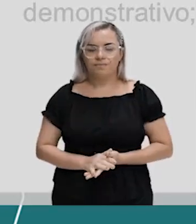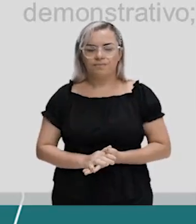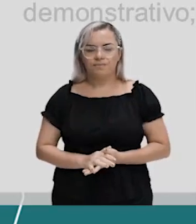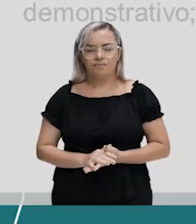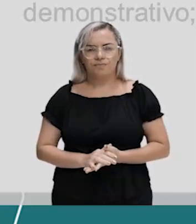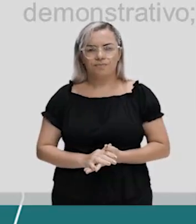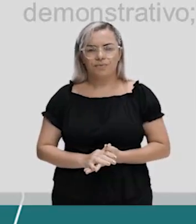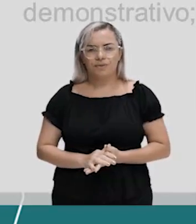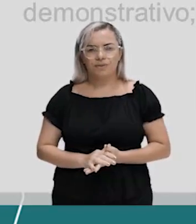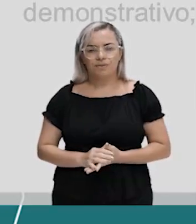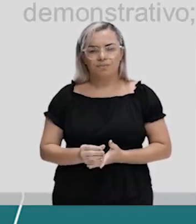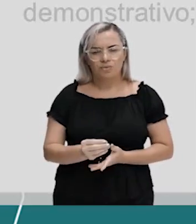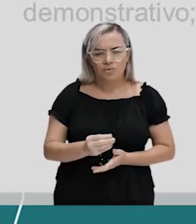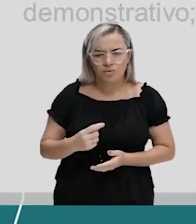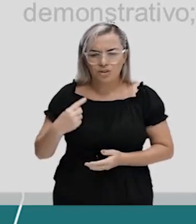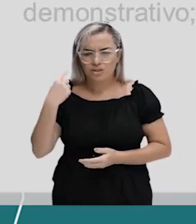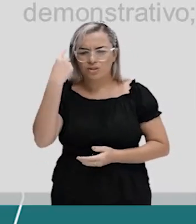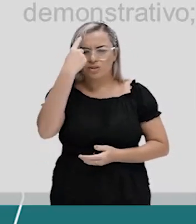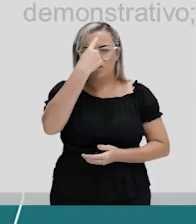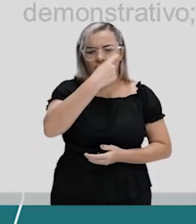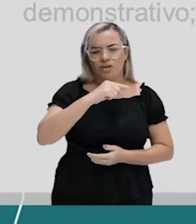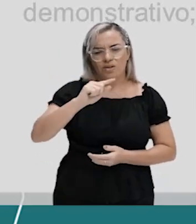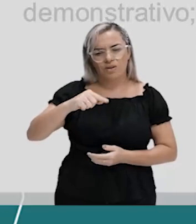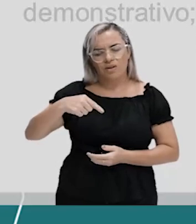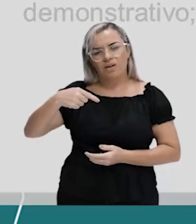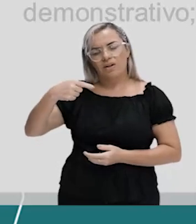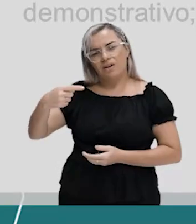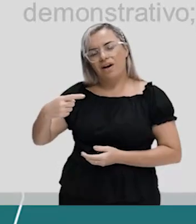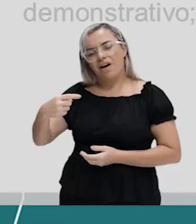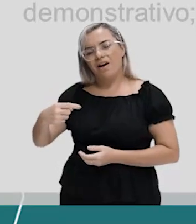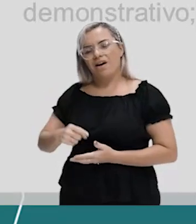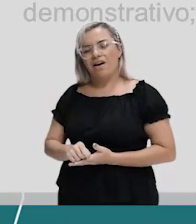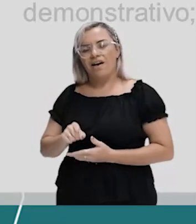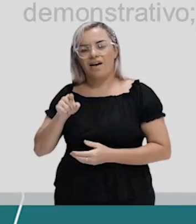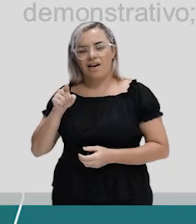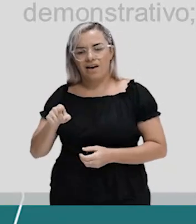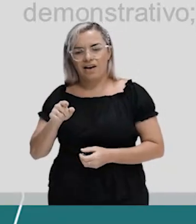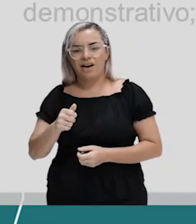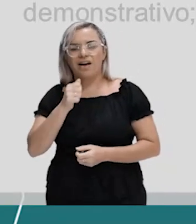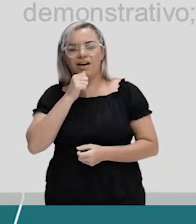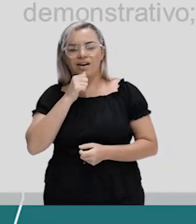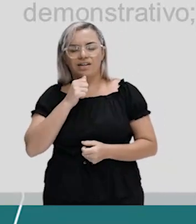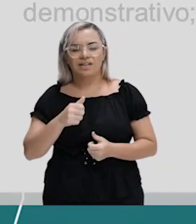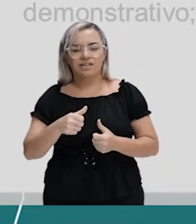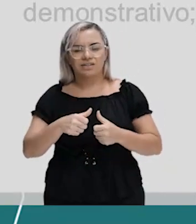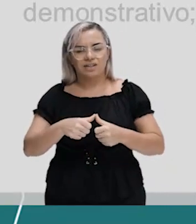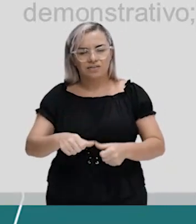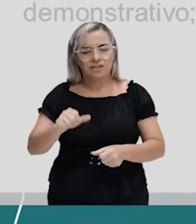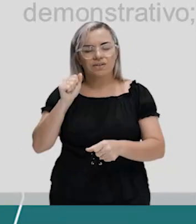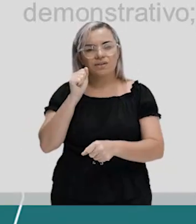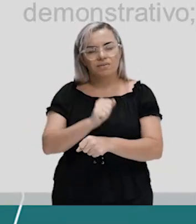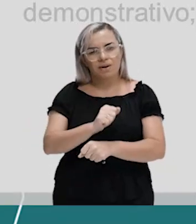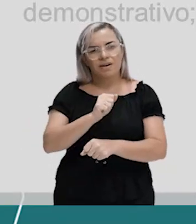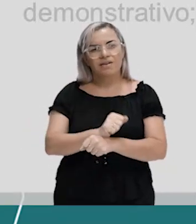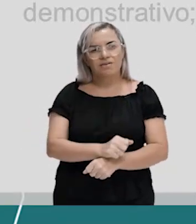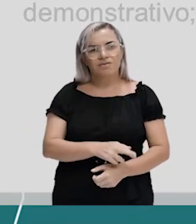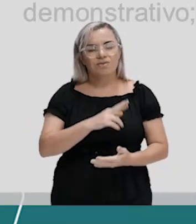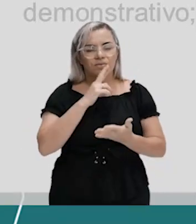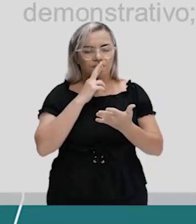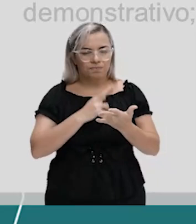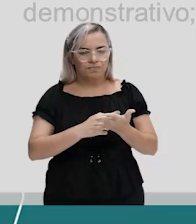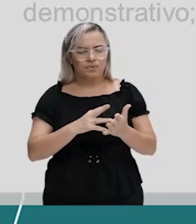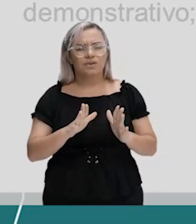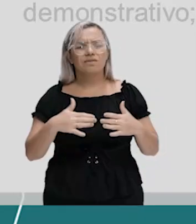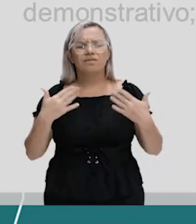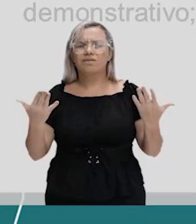depois, ela ainda permanecia esperando o resultado, né? Muitas horas, não dá para saber. Ficou bem